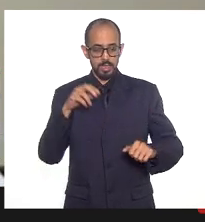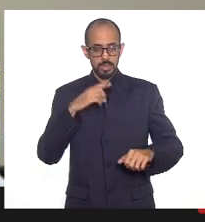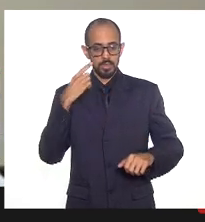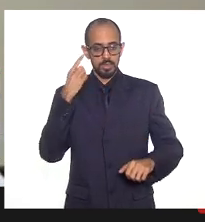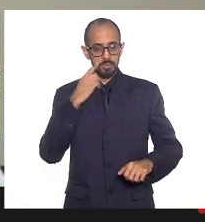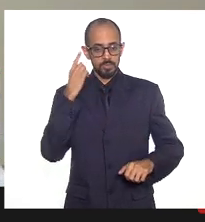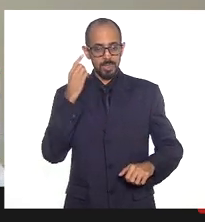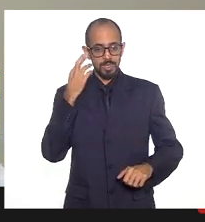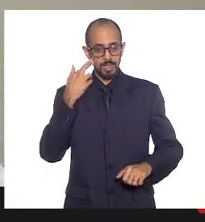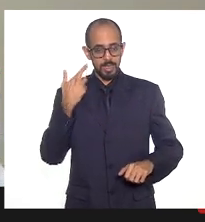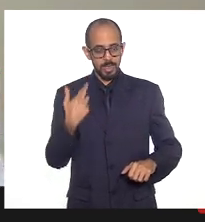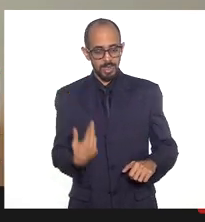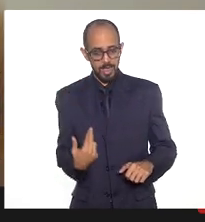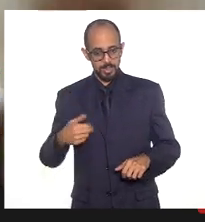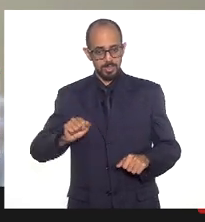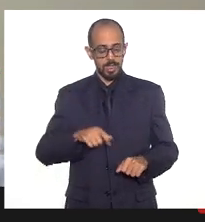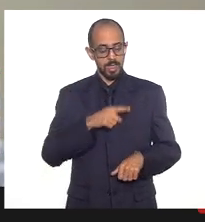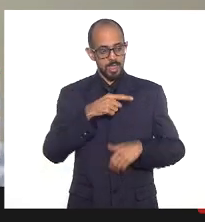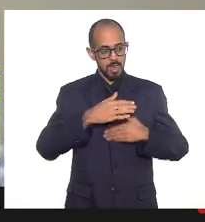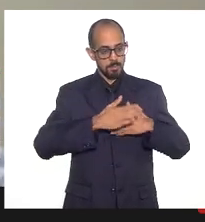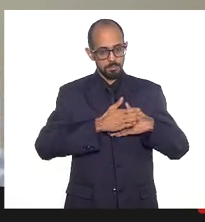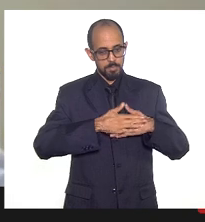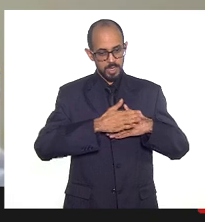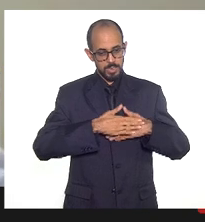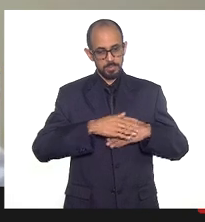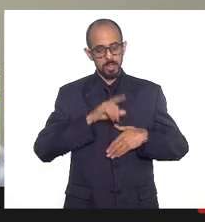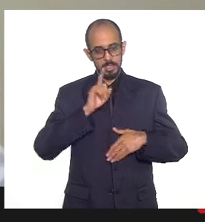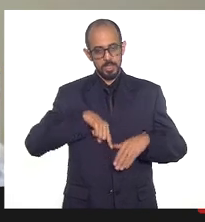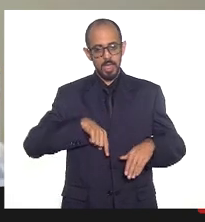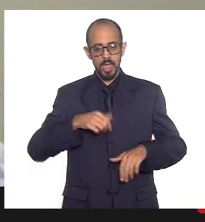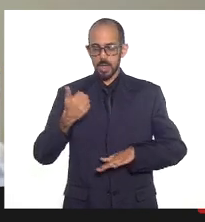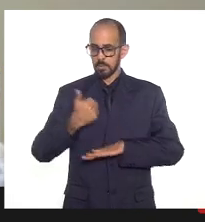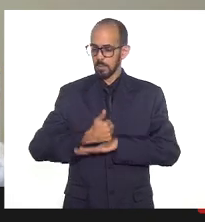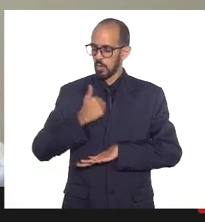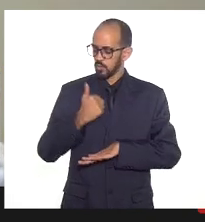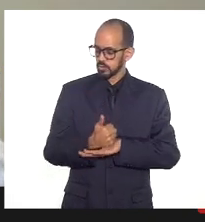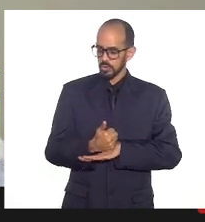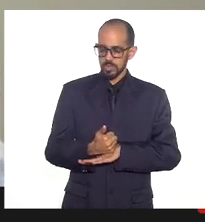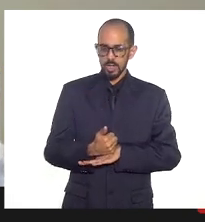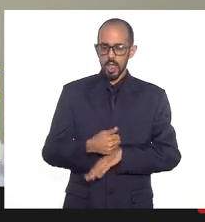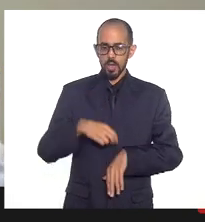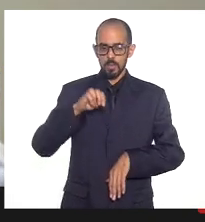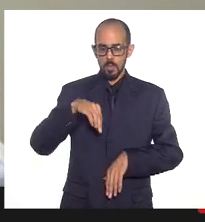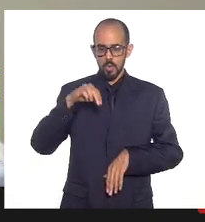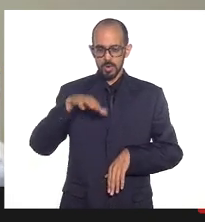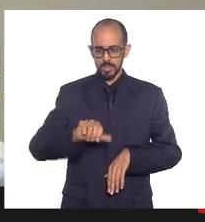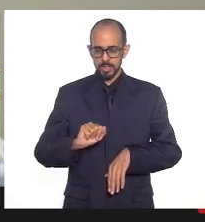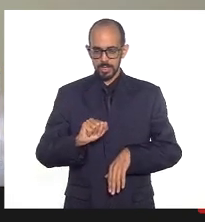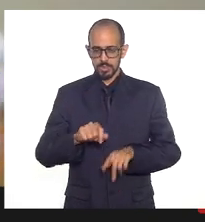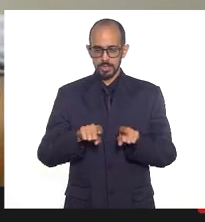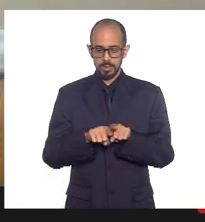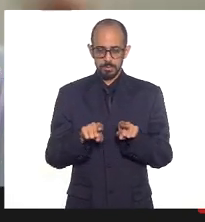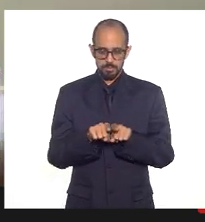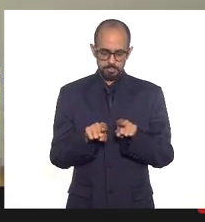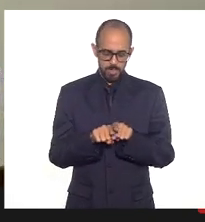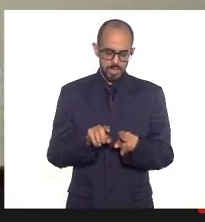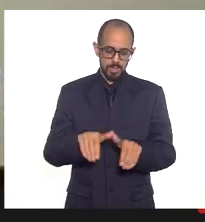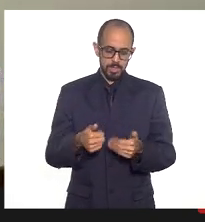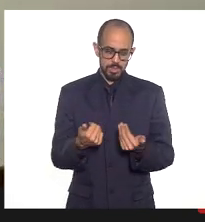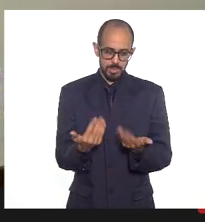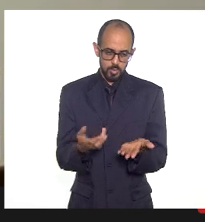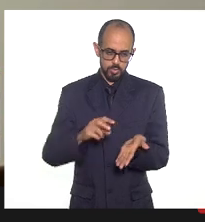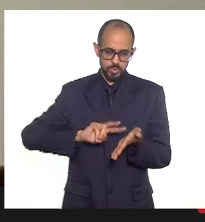campo da comunicação popular, ela mesma uma especialista na matéria, importante destacar, deputada Mônica Francisco também, enfim. Então, ou seja,